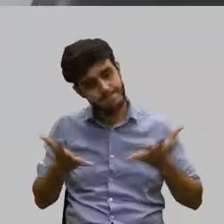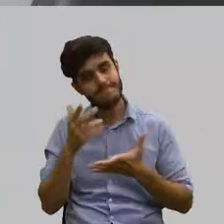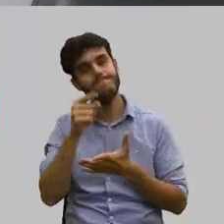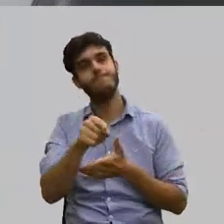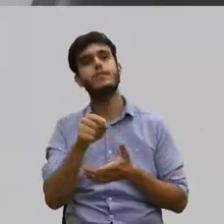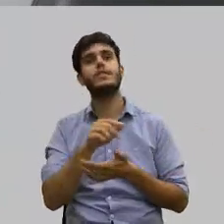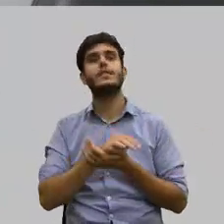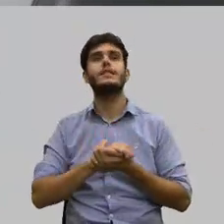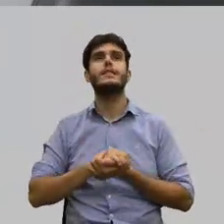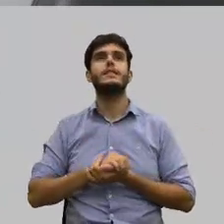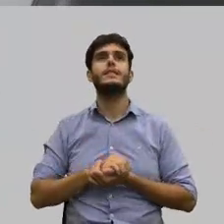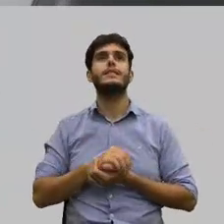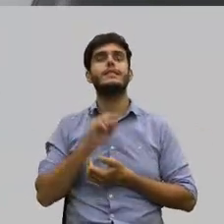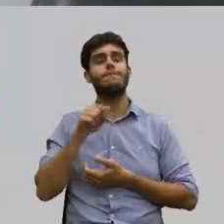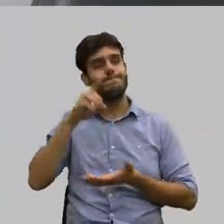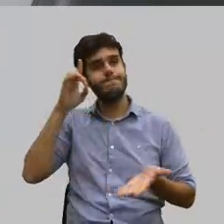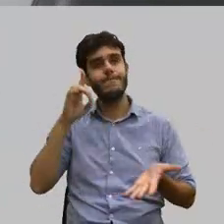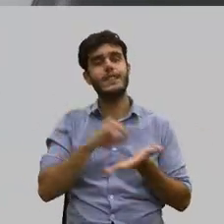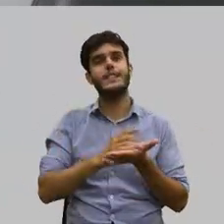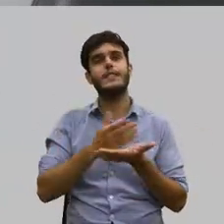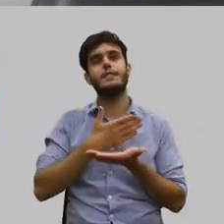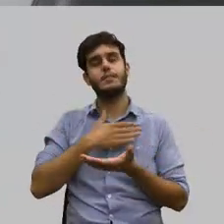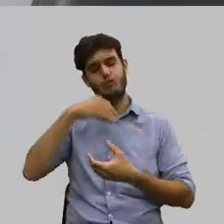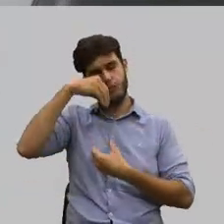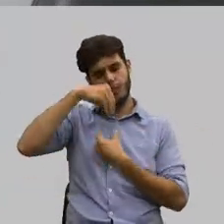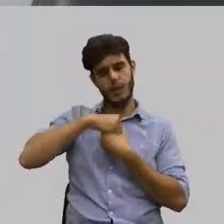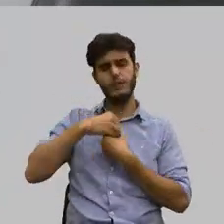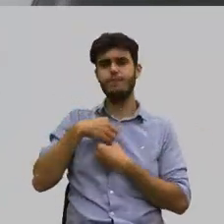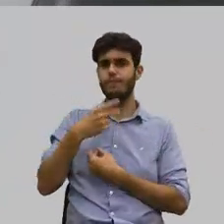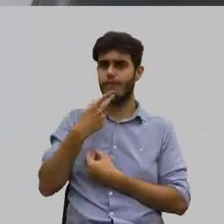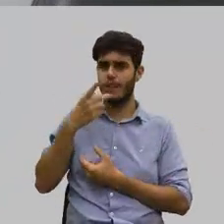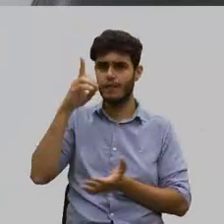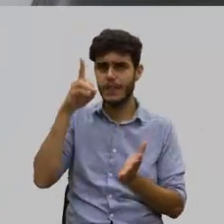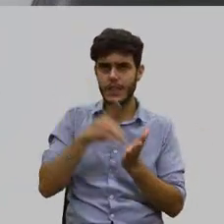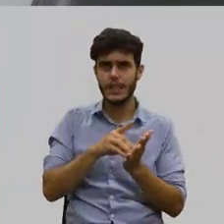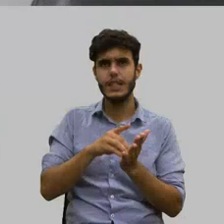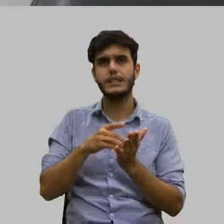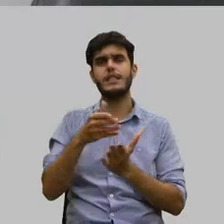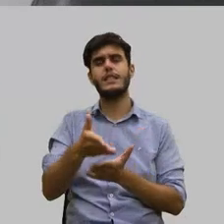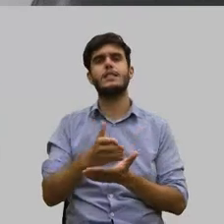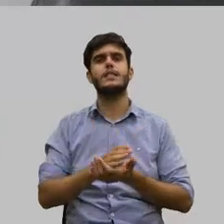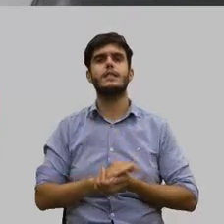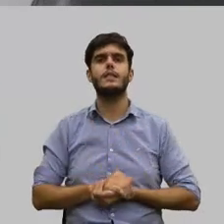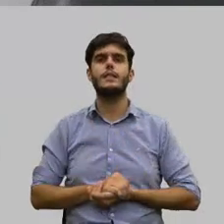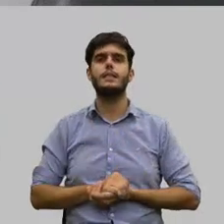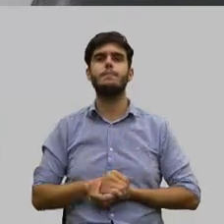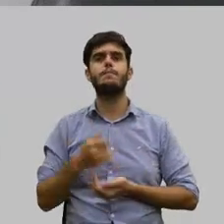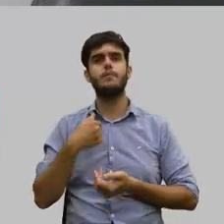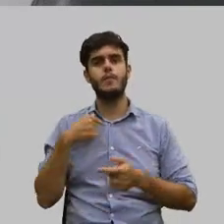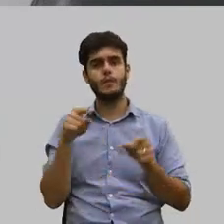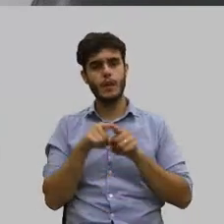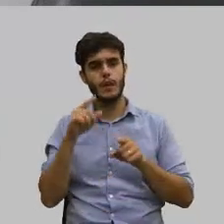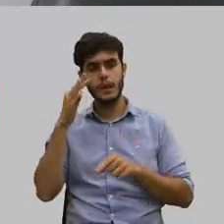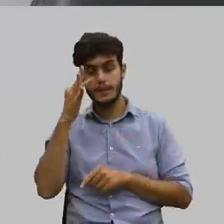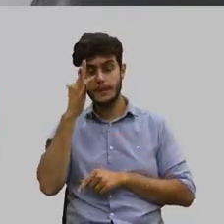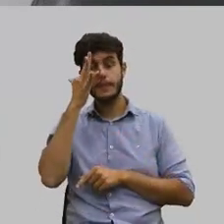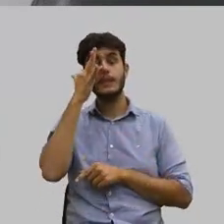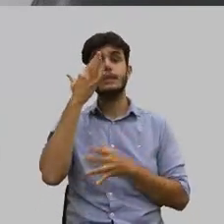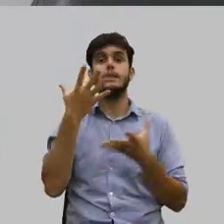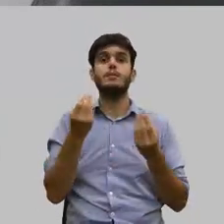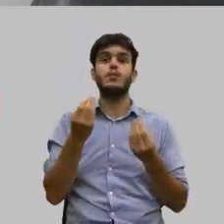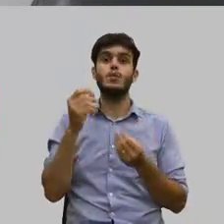eh verdadeiro mesmo não é não é distante disso eu sou realmente grande Admirador do trabalho de